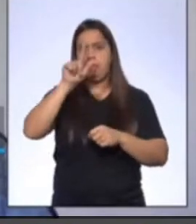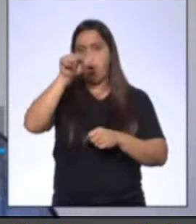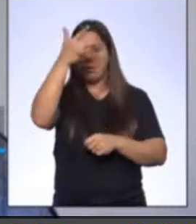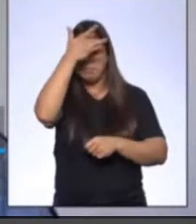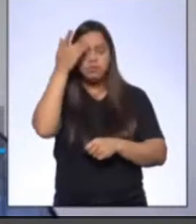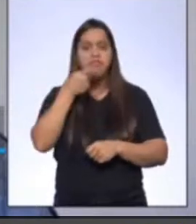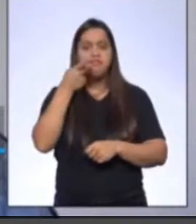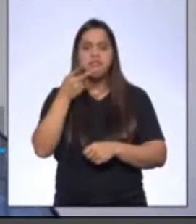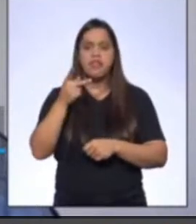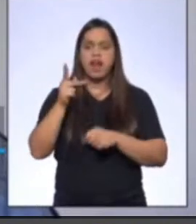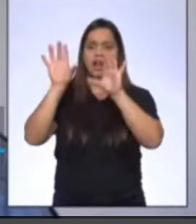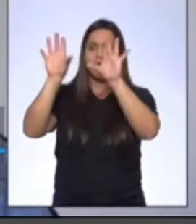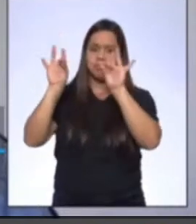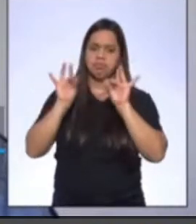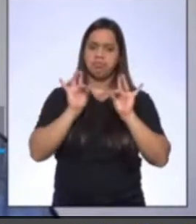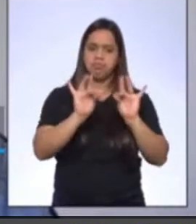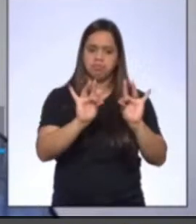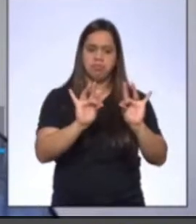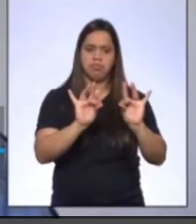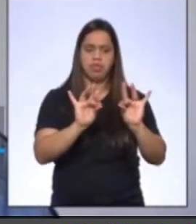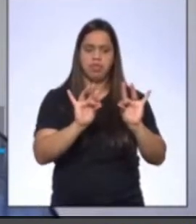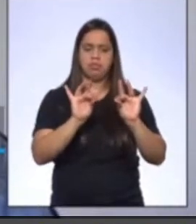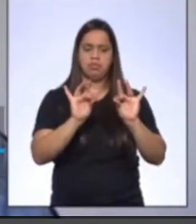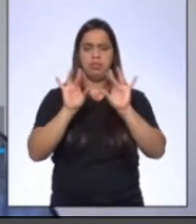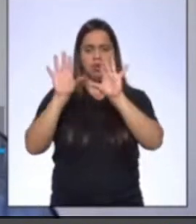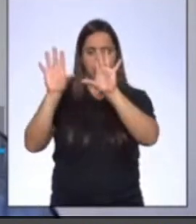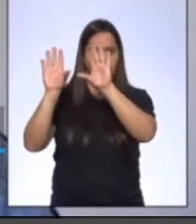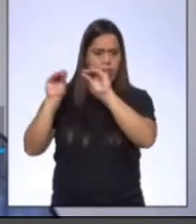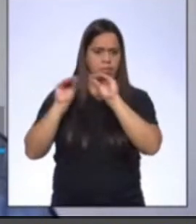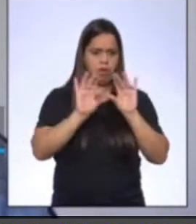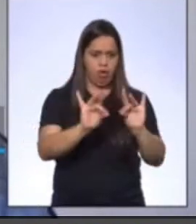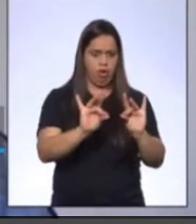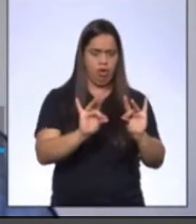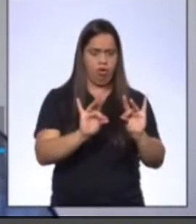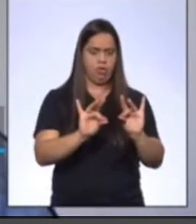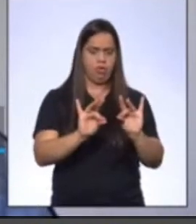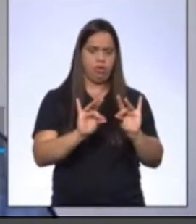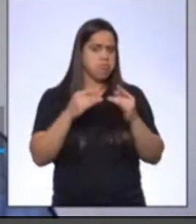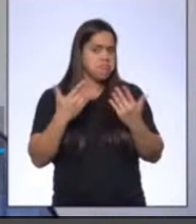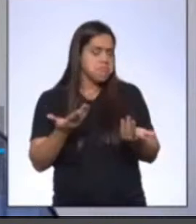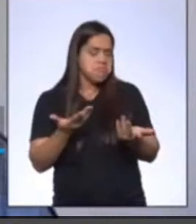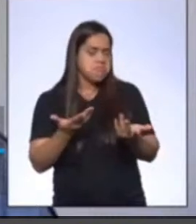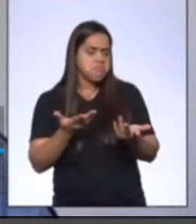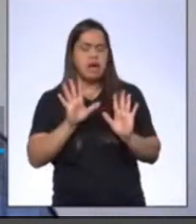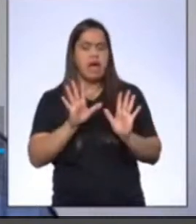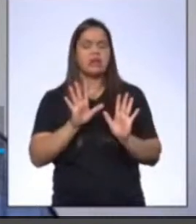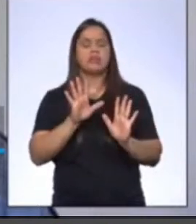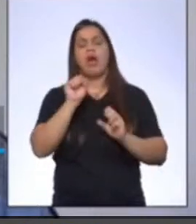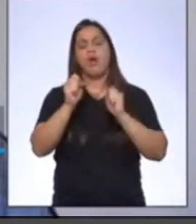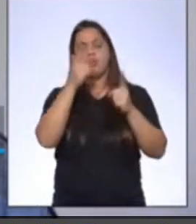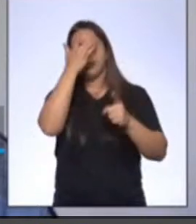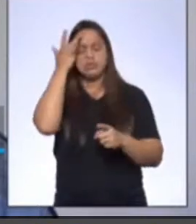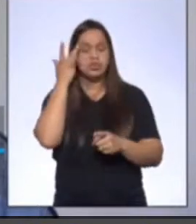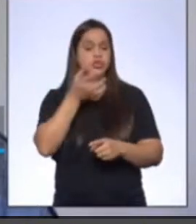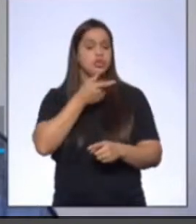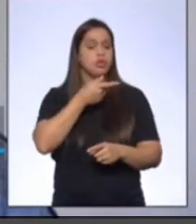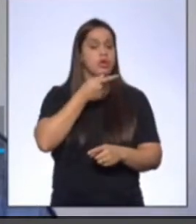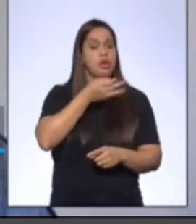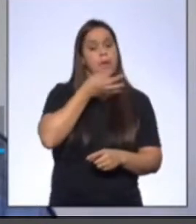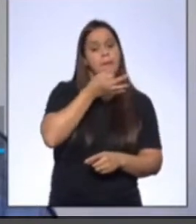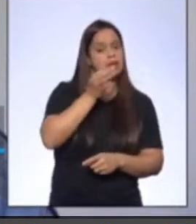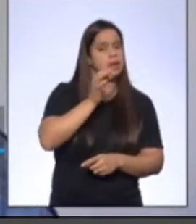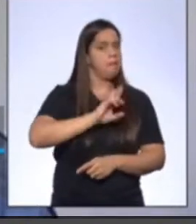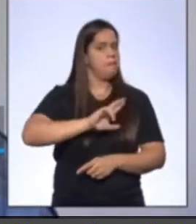mas ele não pode opinar. Não é comum. Alguns opinam, mas não é comum. Geralmente quer dizer o